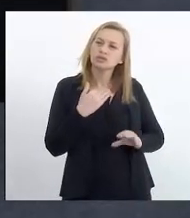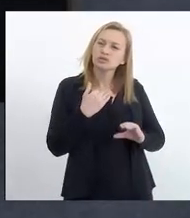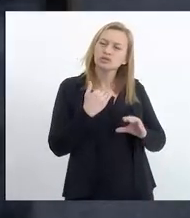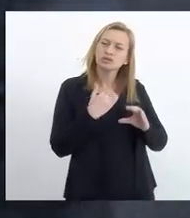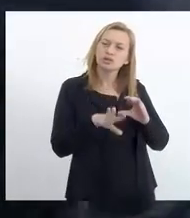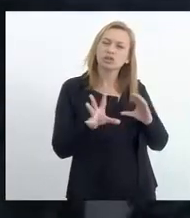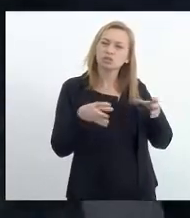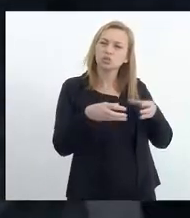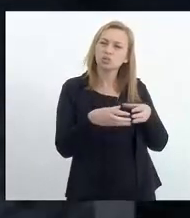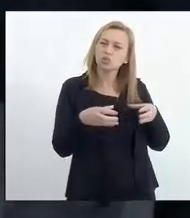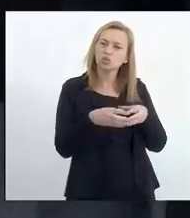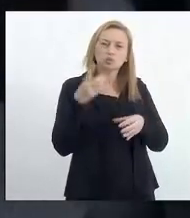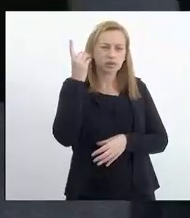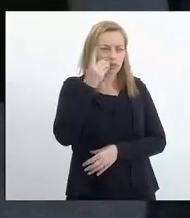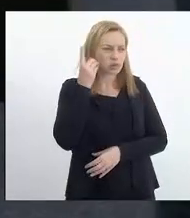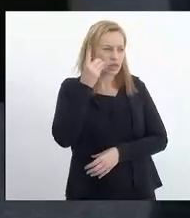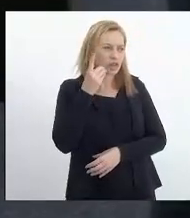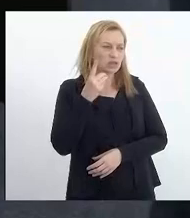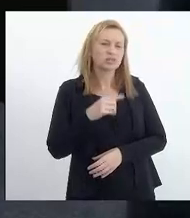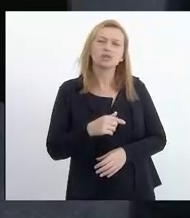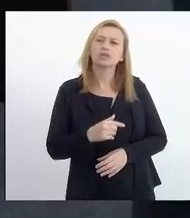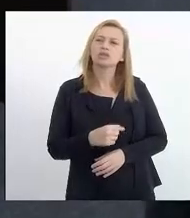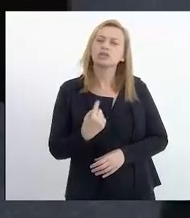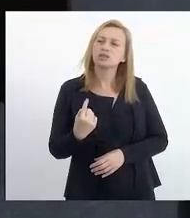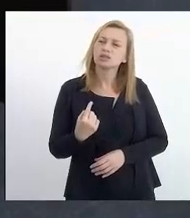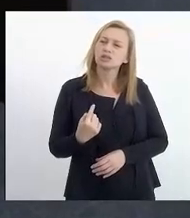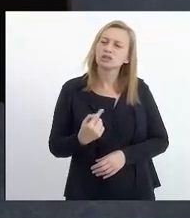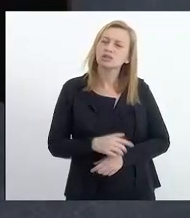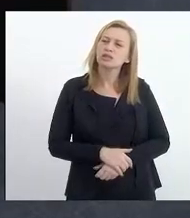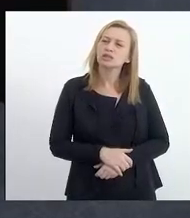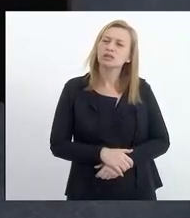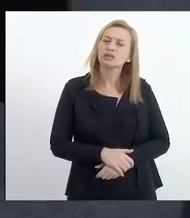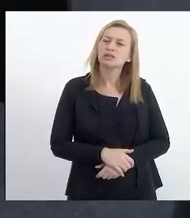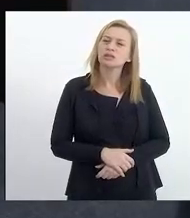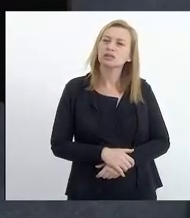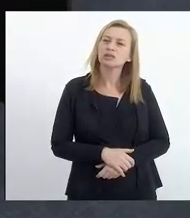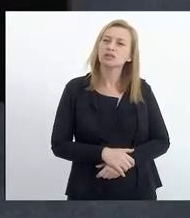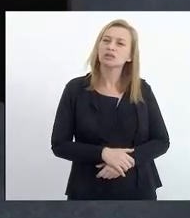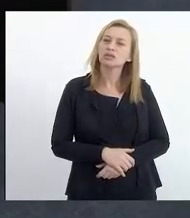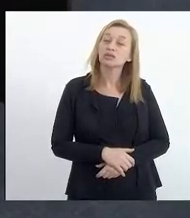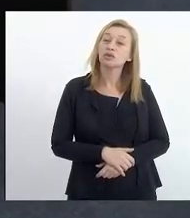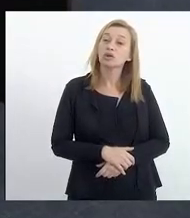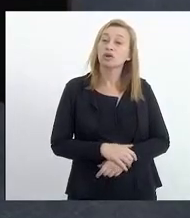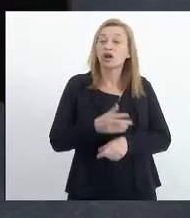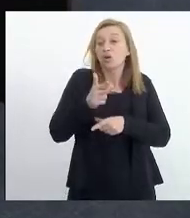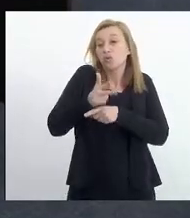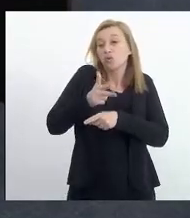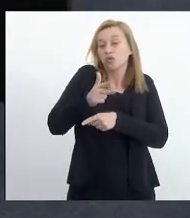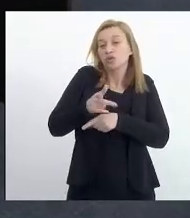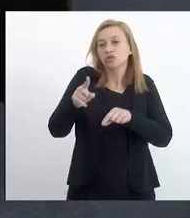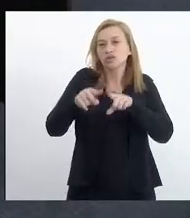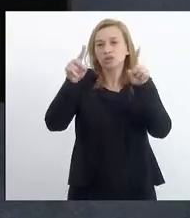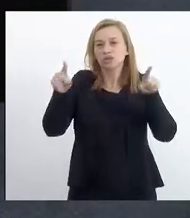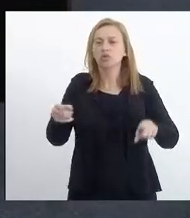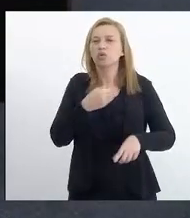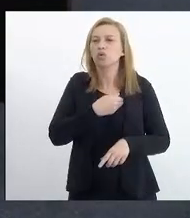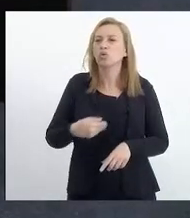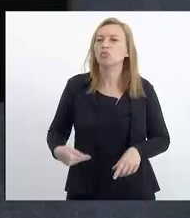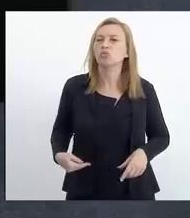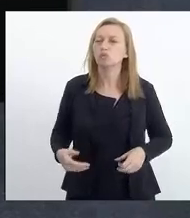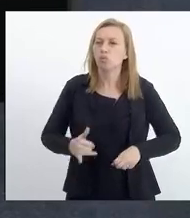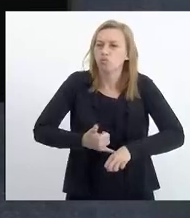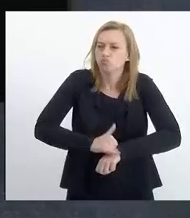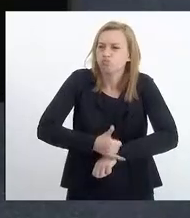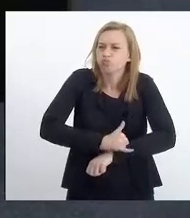no grupo de parlamentares, né, que nós participamos, postar um vídeo sobre um servidor público